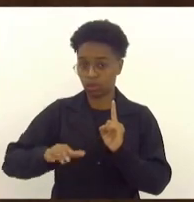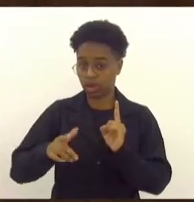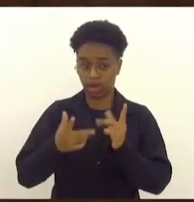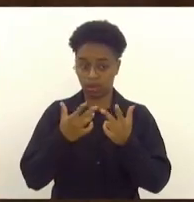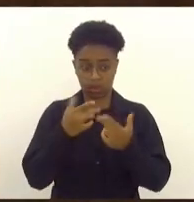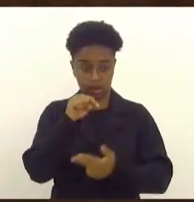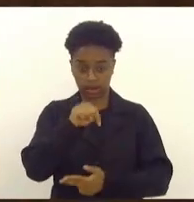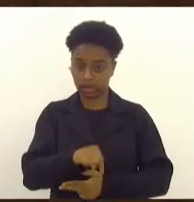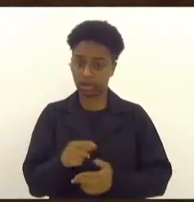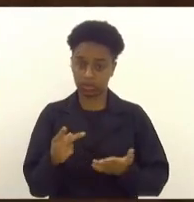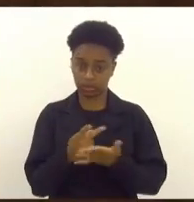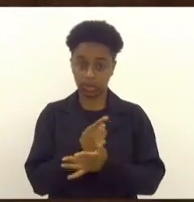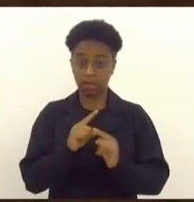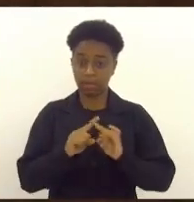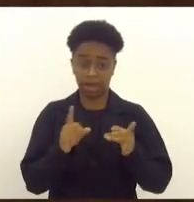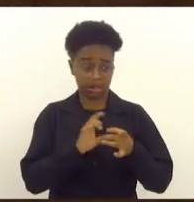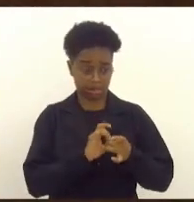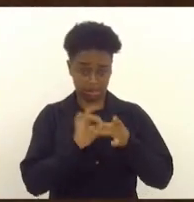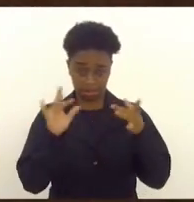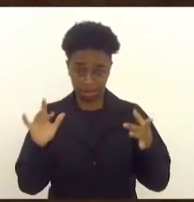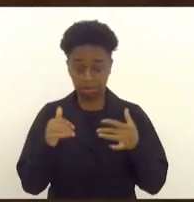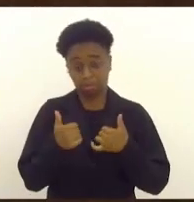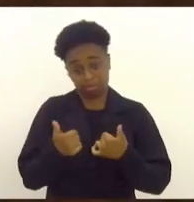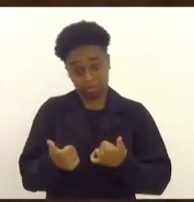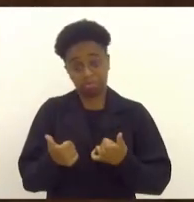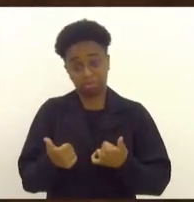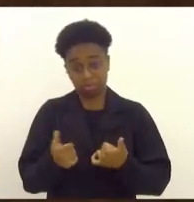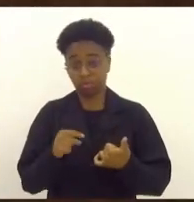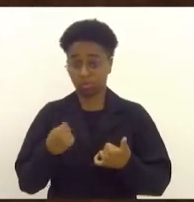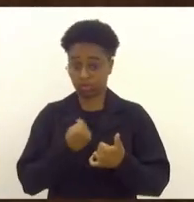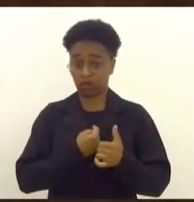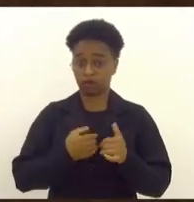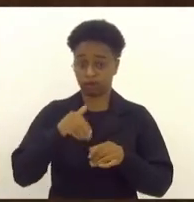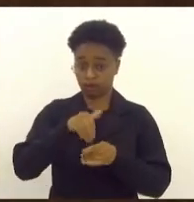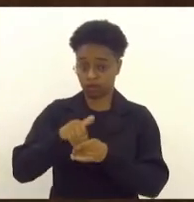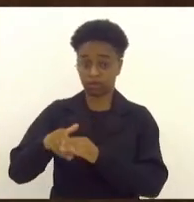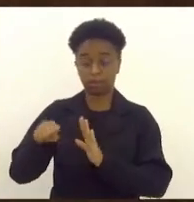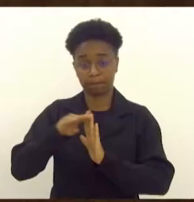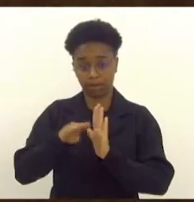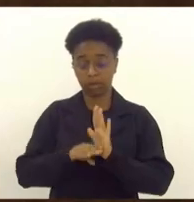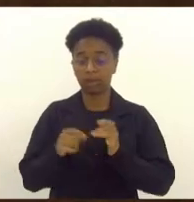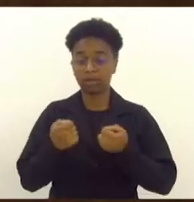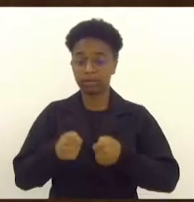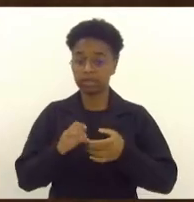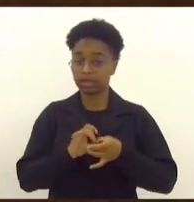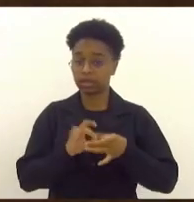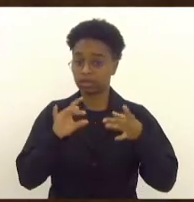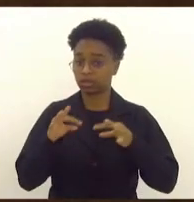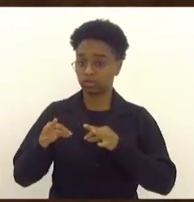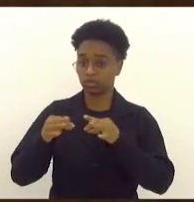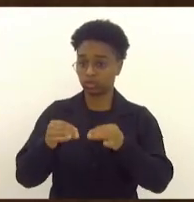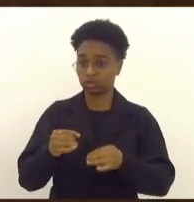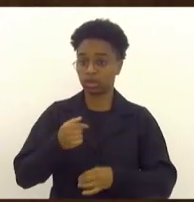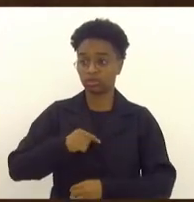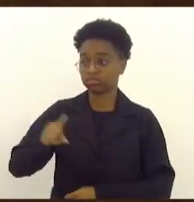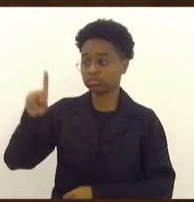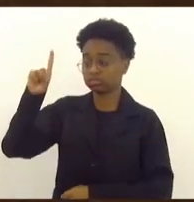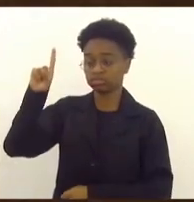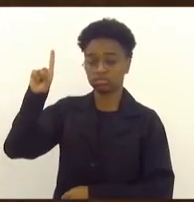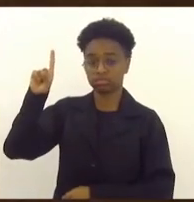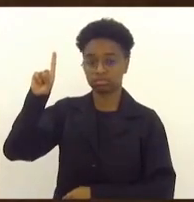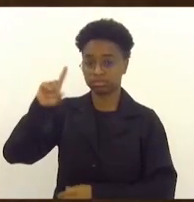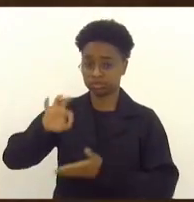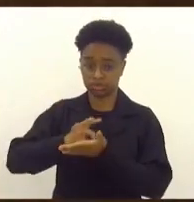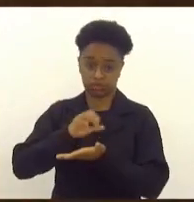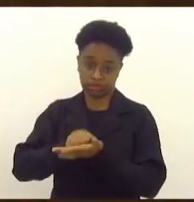mas já que você pensa liberou porque a gente tá voltando pauta tem que liberar para todos aí eu fiz botei dedinho assim